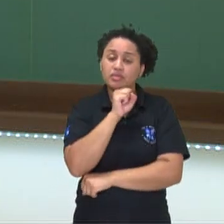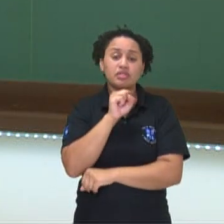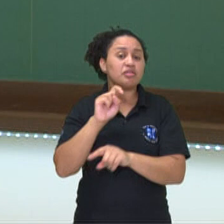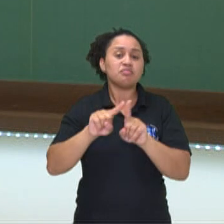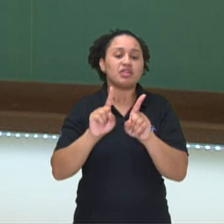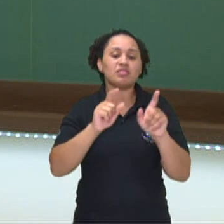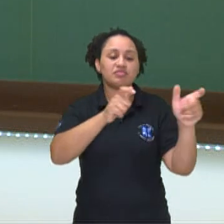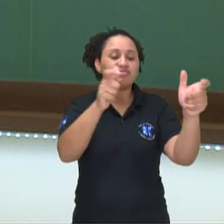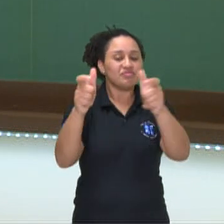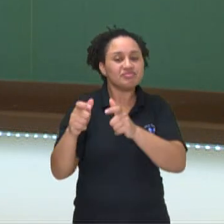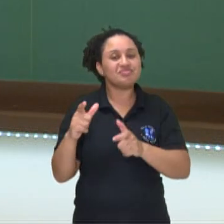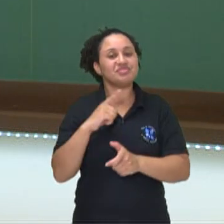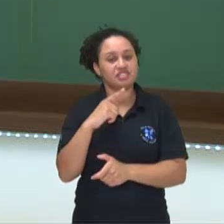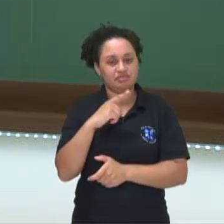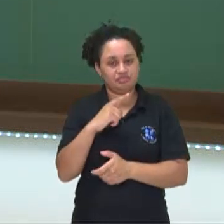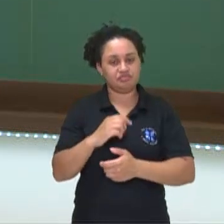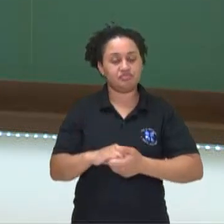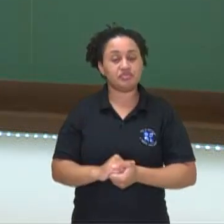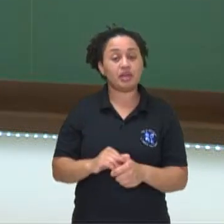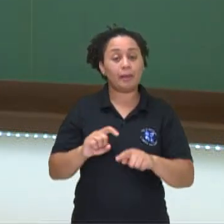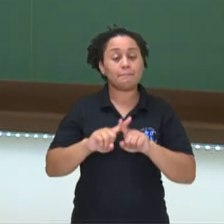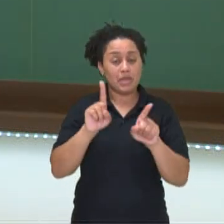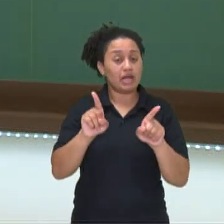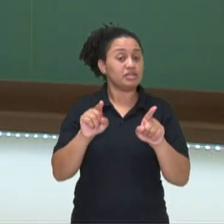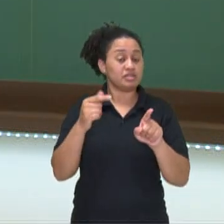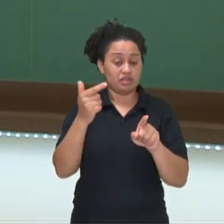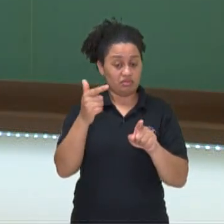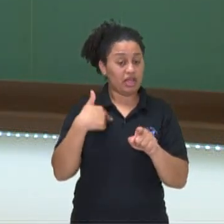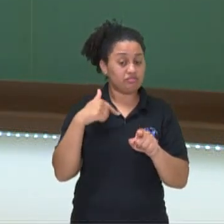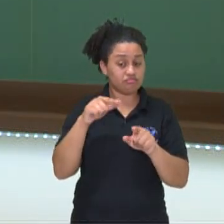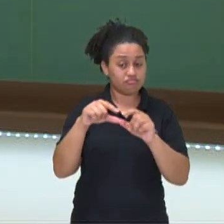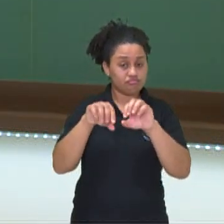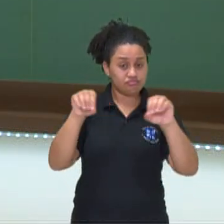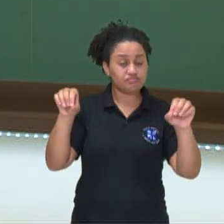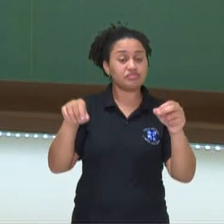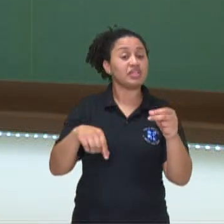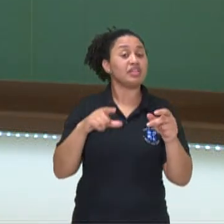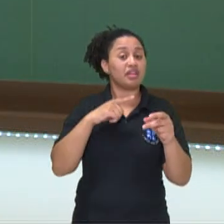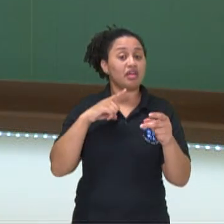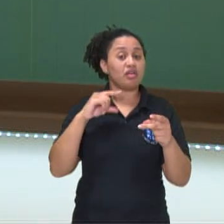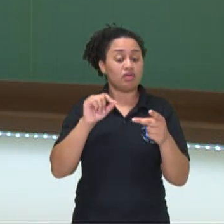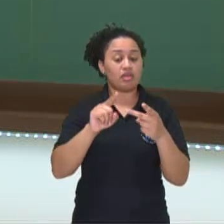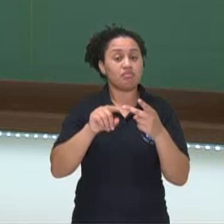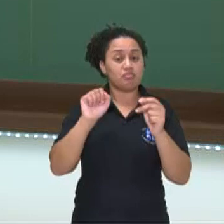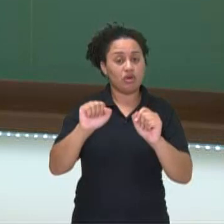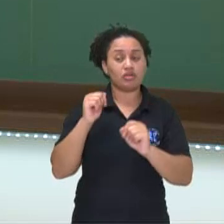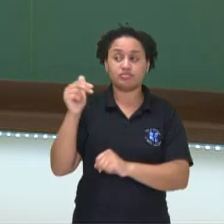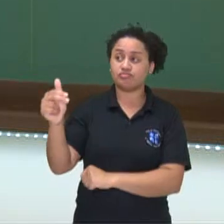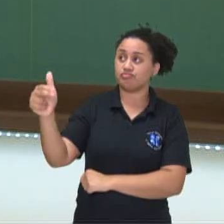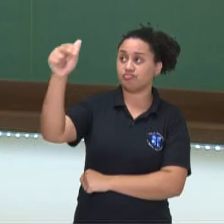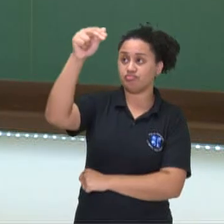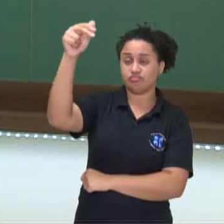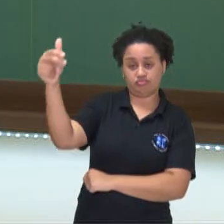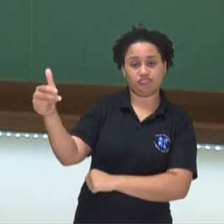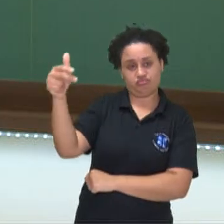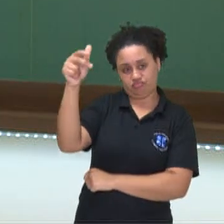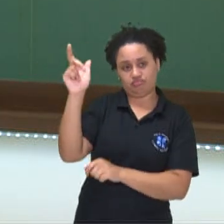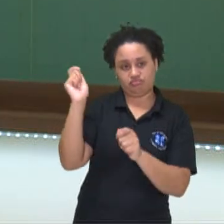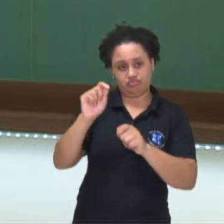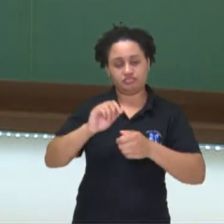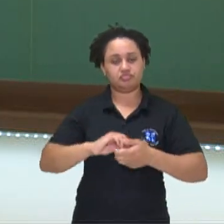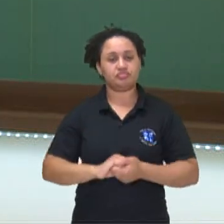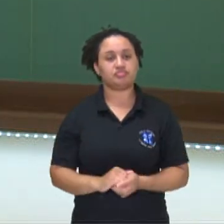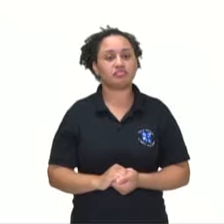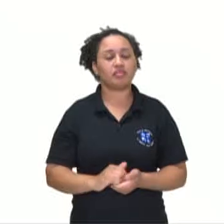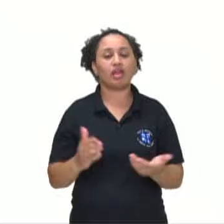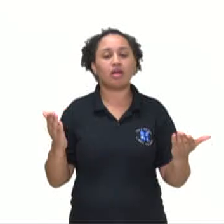os lugares são atendidos por ela. Já os lugares que não são atendidos por ela podem ser atendidos pelos sistemas de satélite. E agora aqui